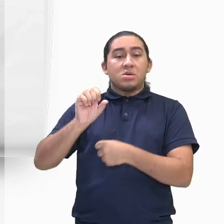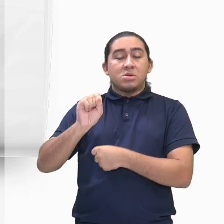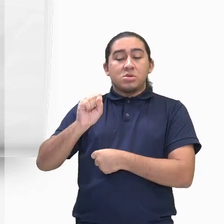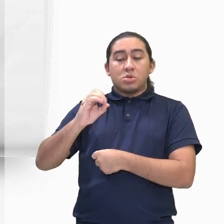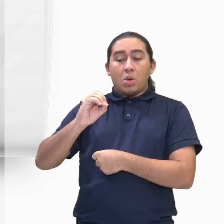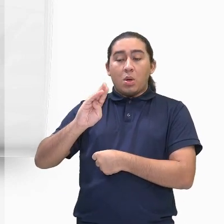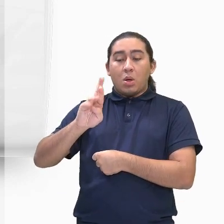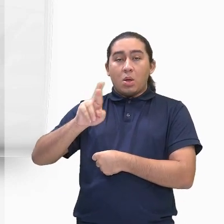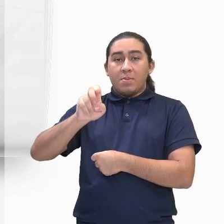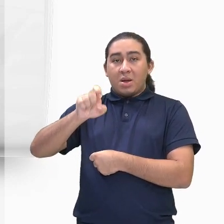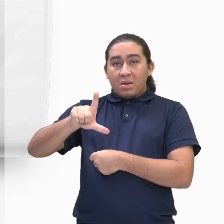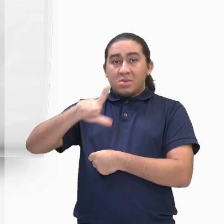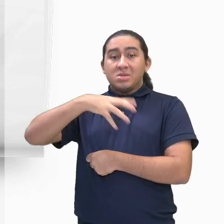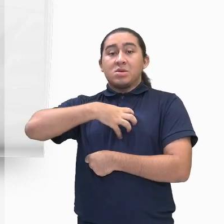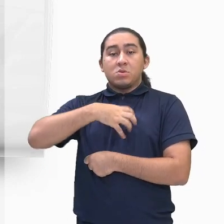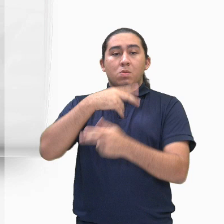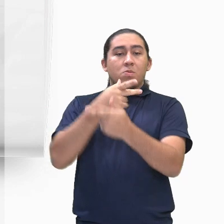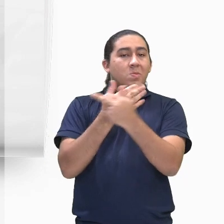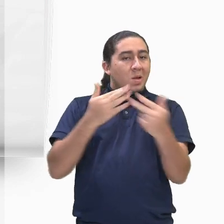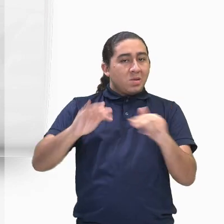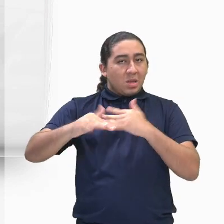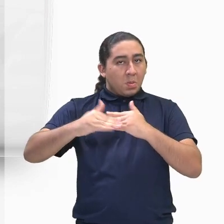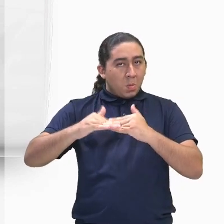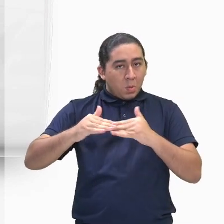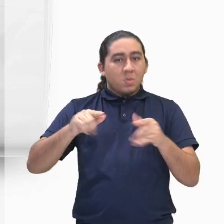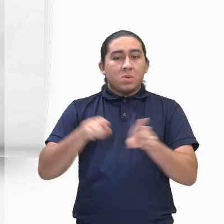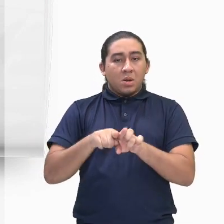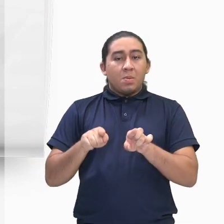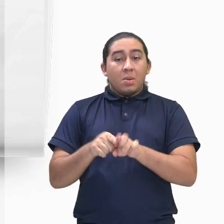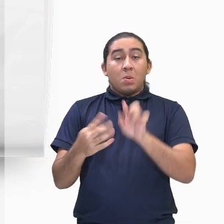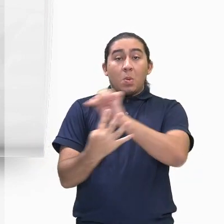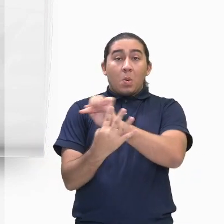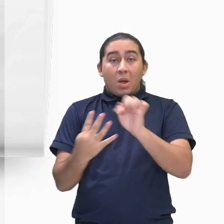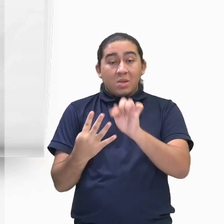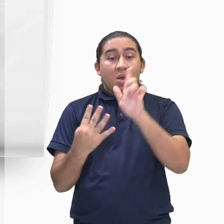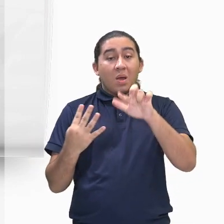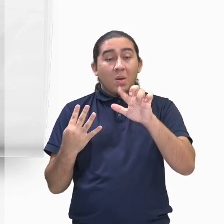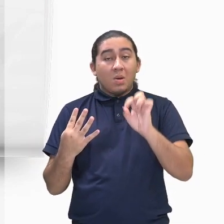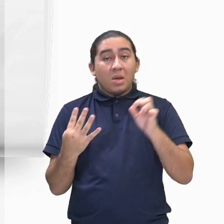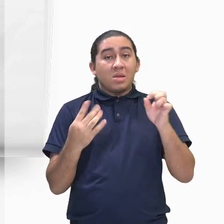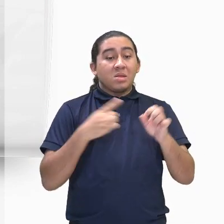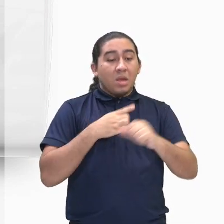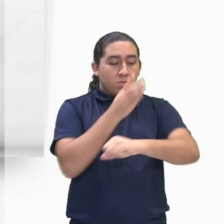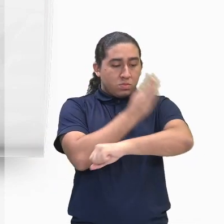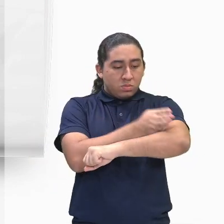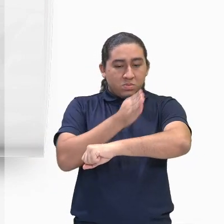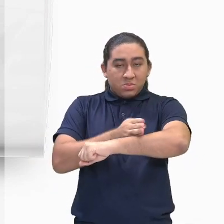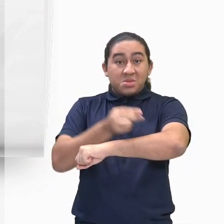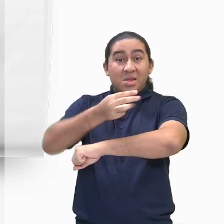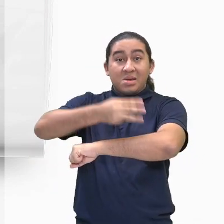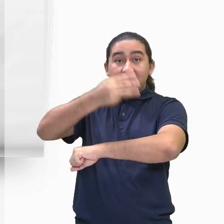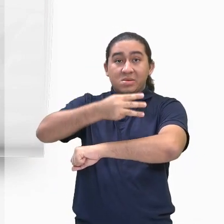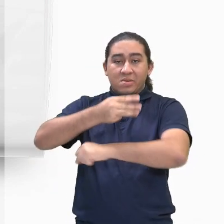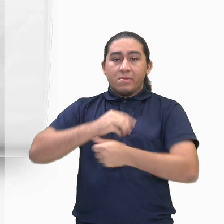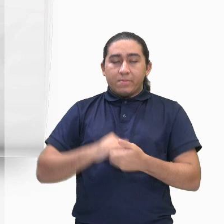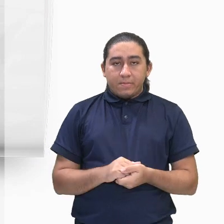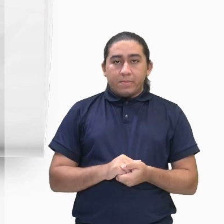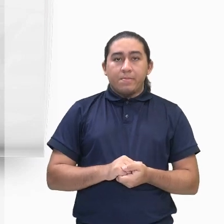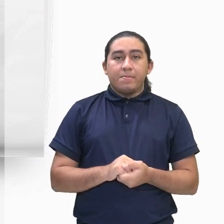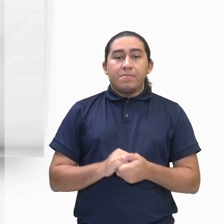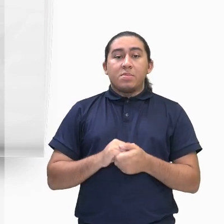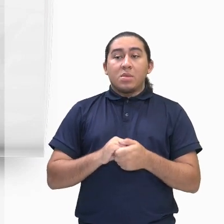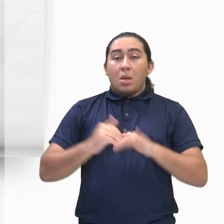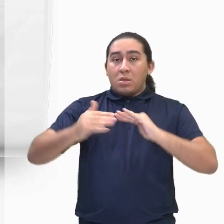vários tremores, dos quais 4 foram de magnitude 3. Os terremotos a gente consegue observar,